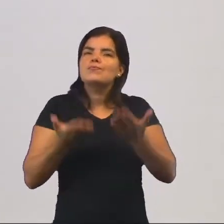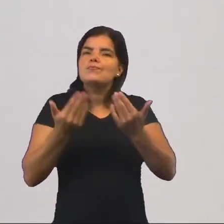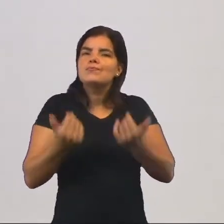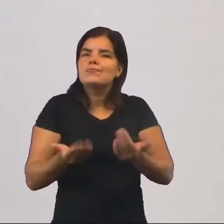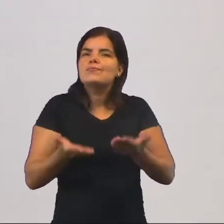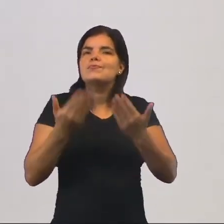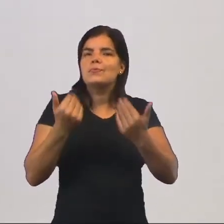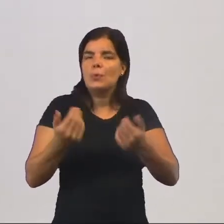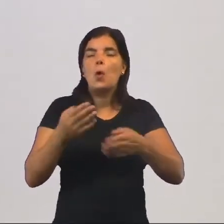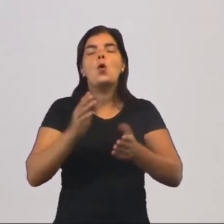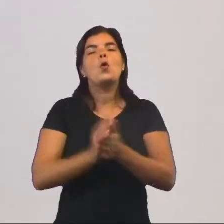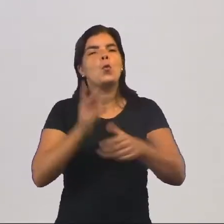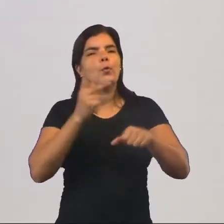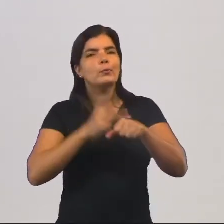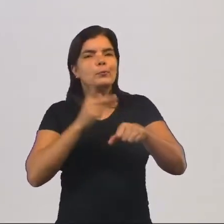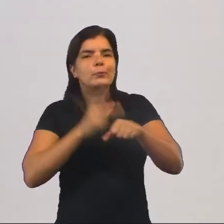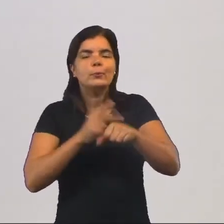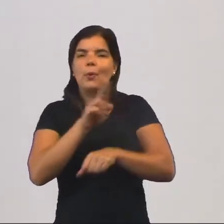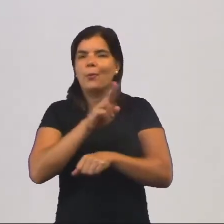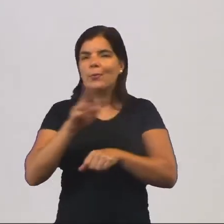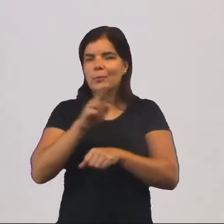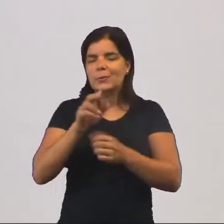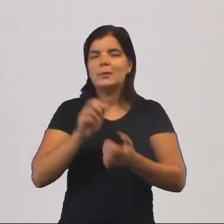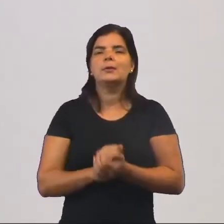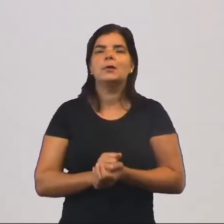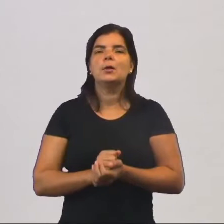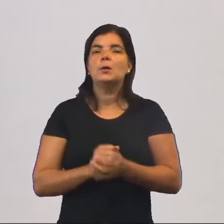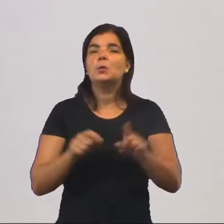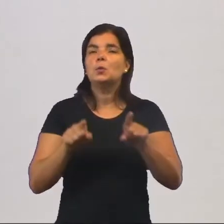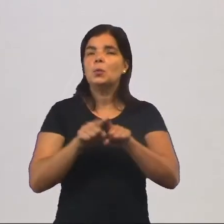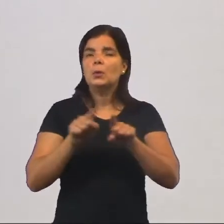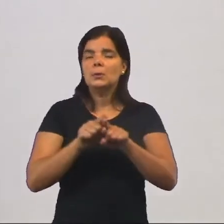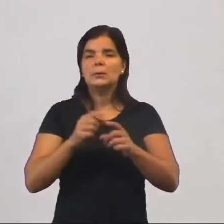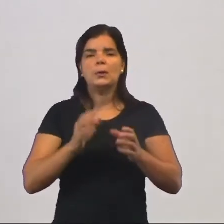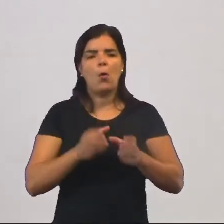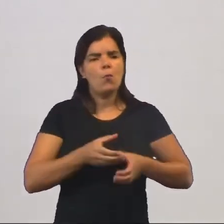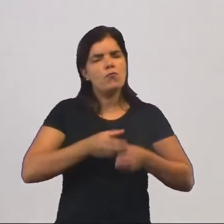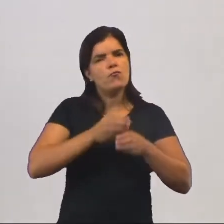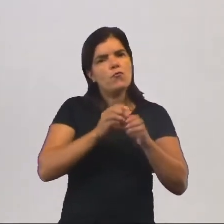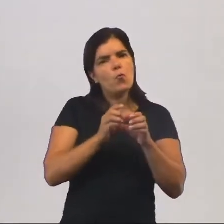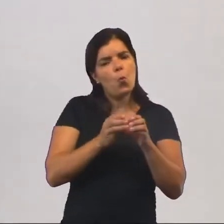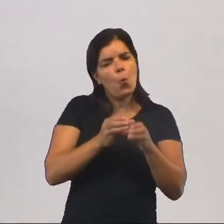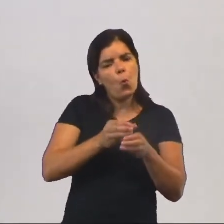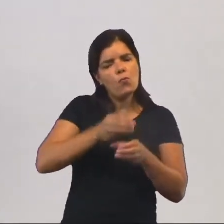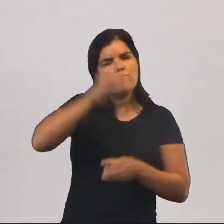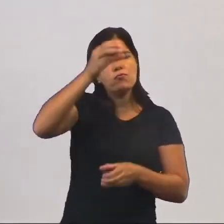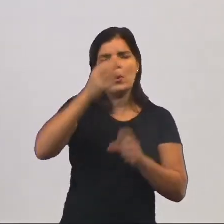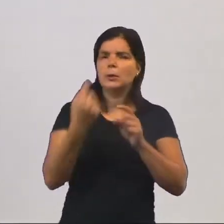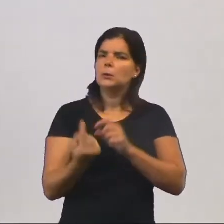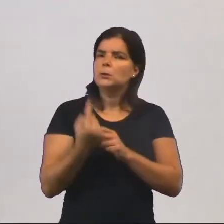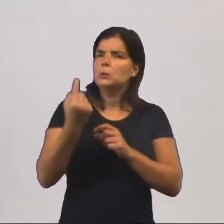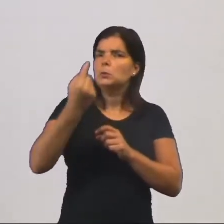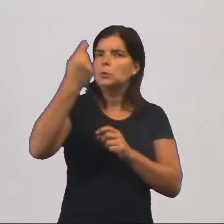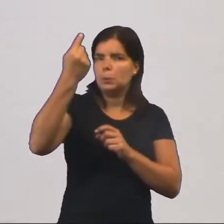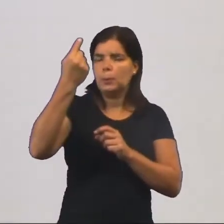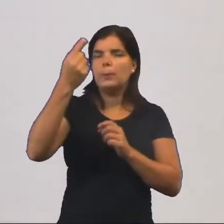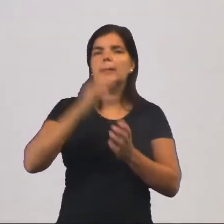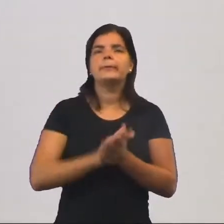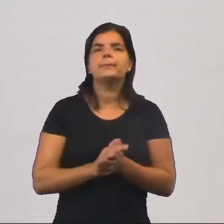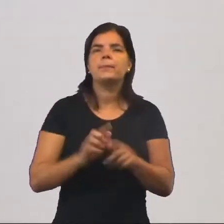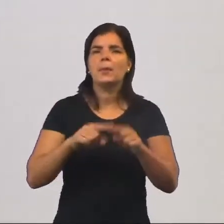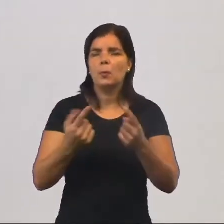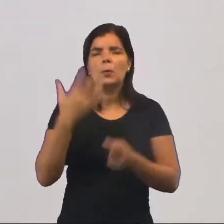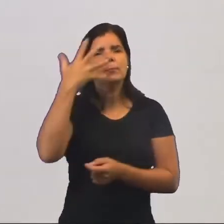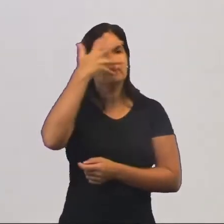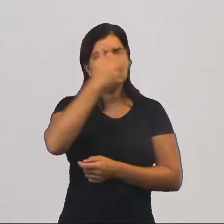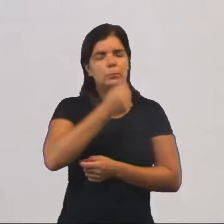com os vitrais, as chamadas abobadas, que são uns pilares bem altos com um arco em cima, uma coisa